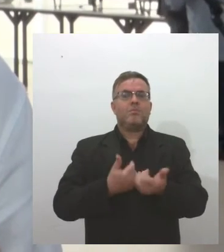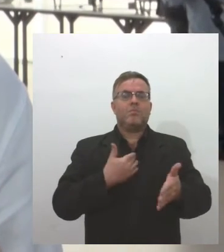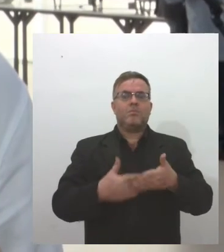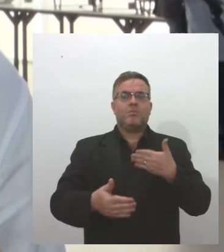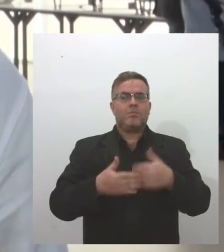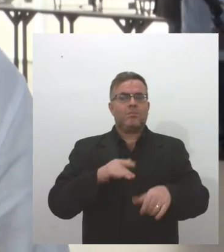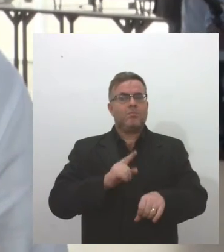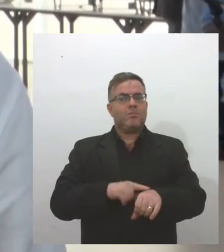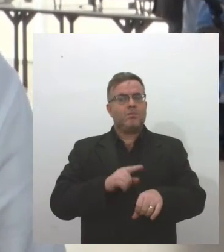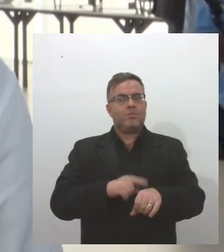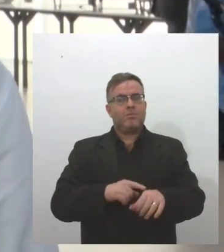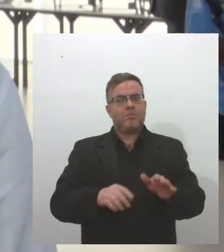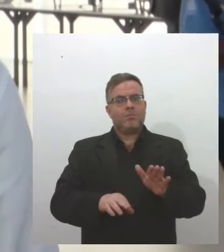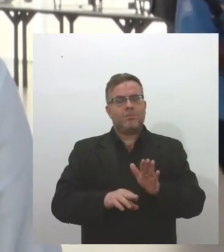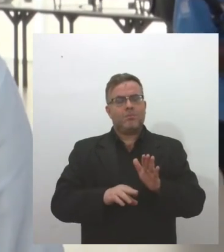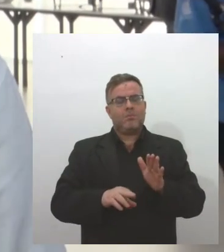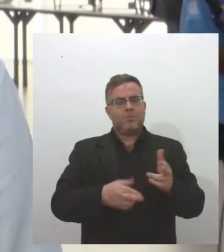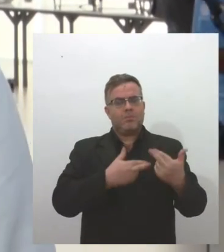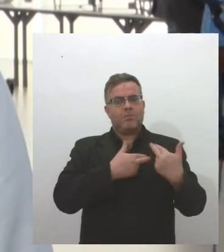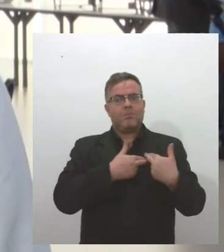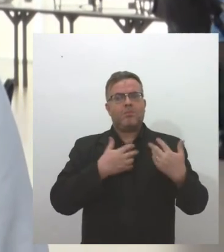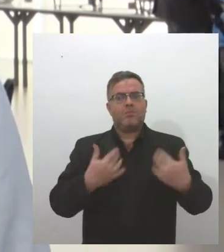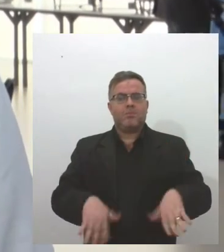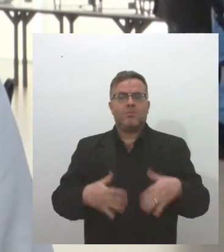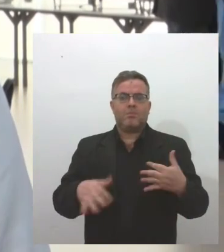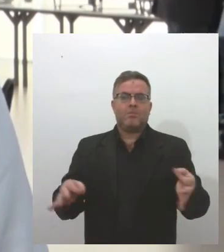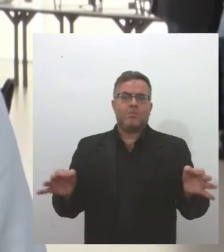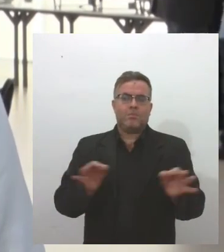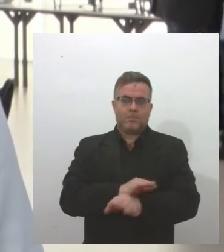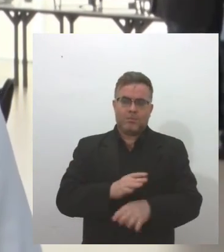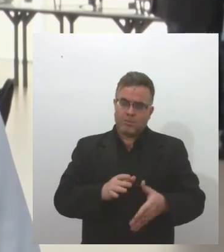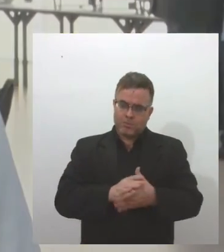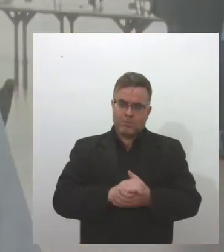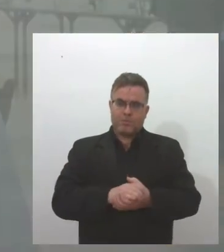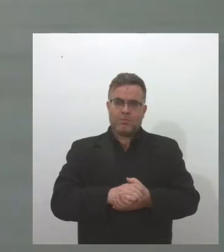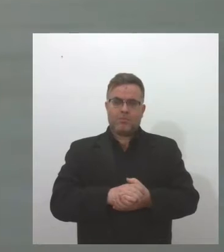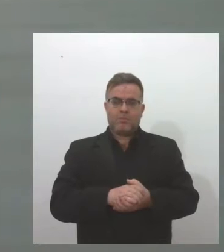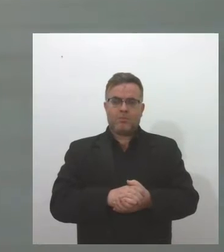legal, responsável e principalmente seguro que fomente o turismo em Sergipe.